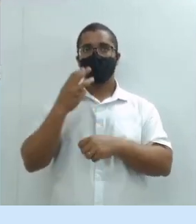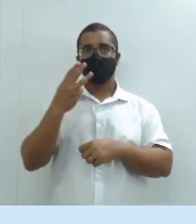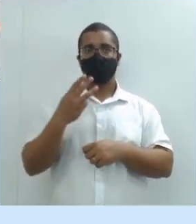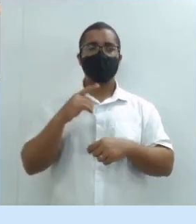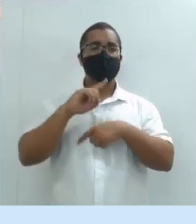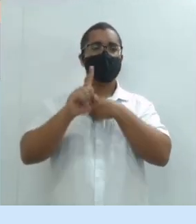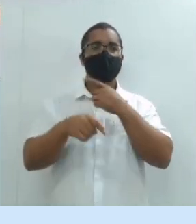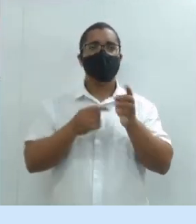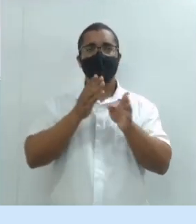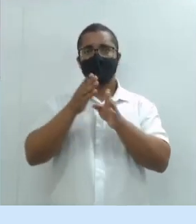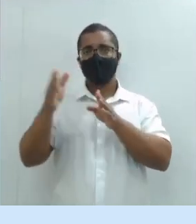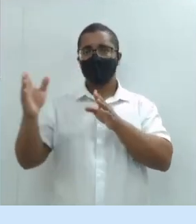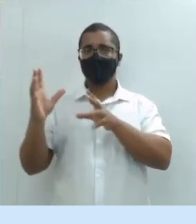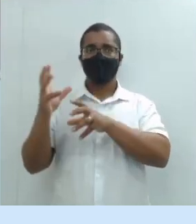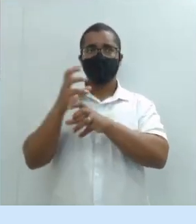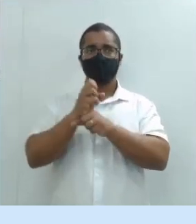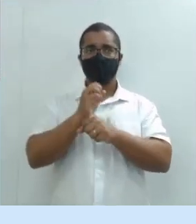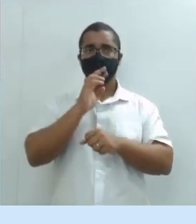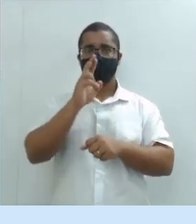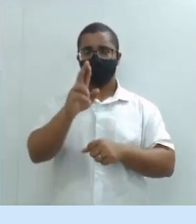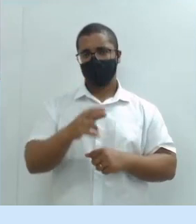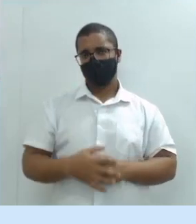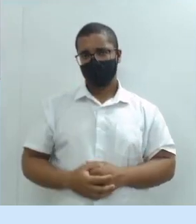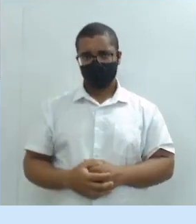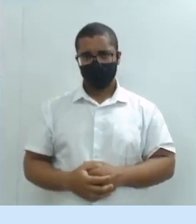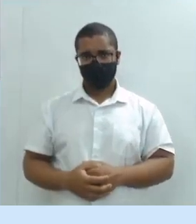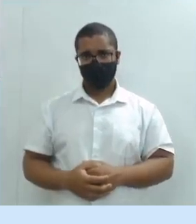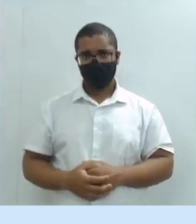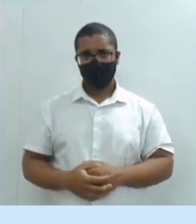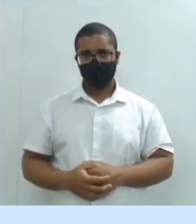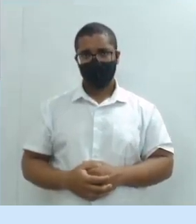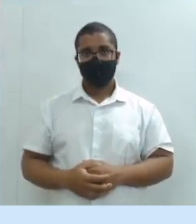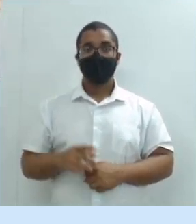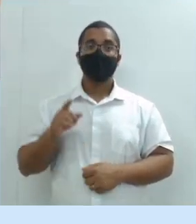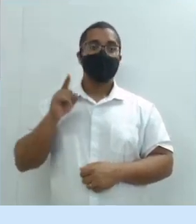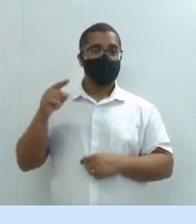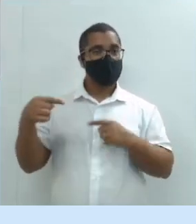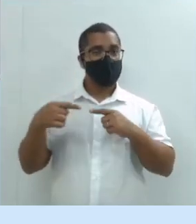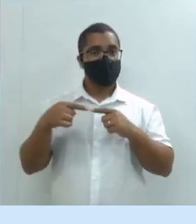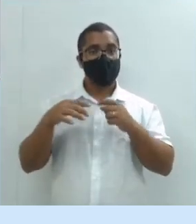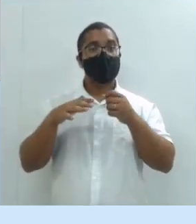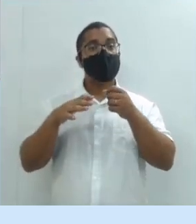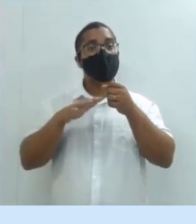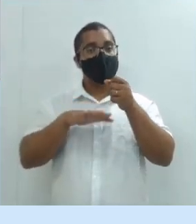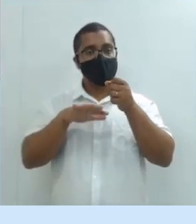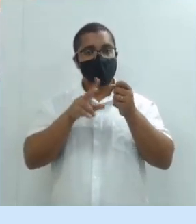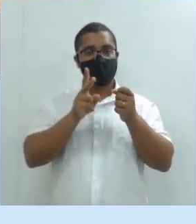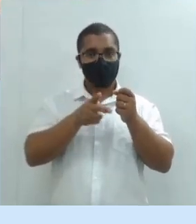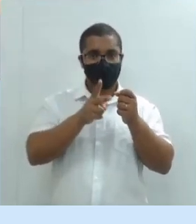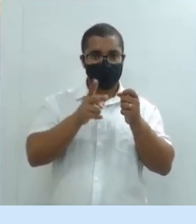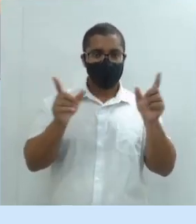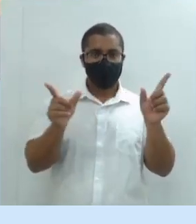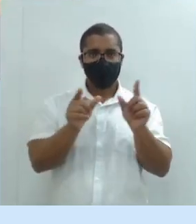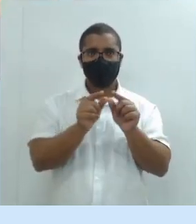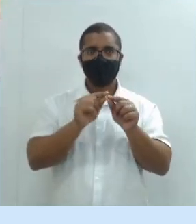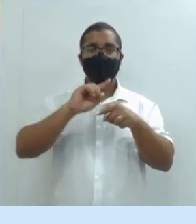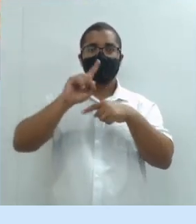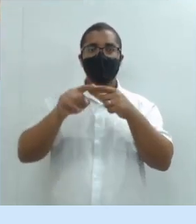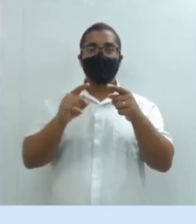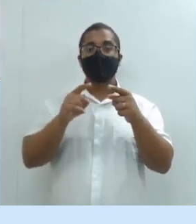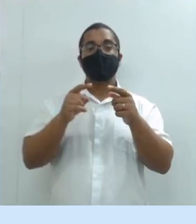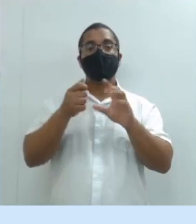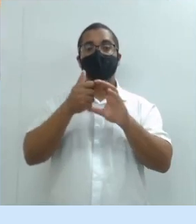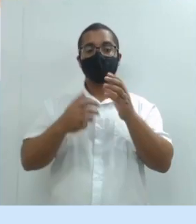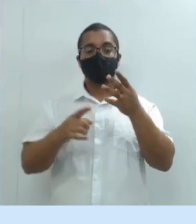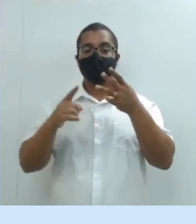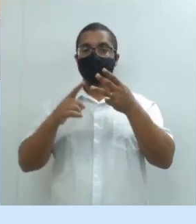aí ela fez o cálculozinho normal. Foi exatamente isso que ela fez. Ela reduziu a mesma base, depois utilizou a terceira propriedade